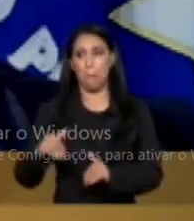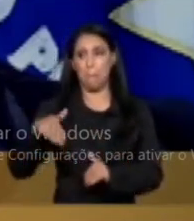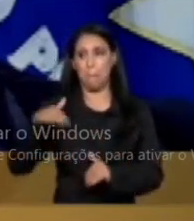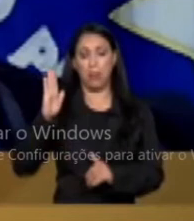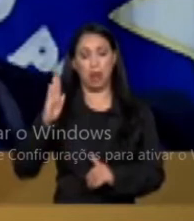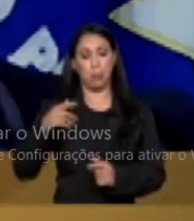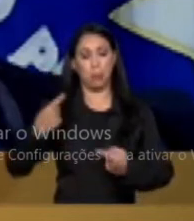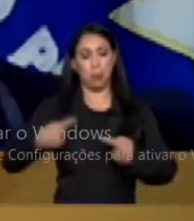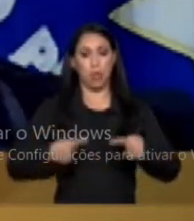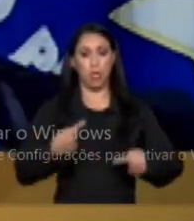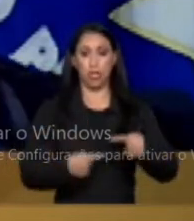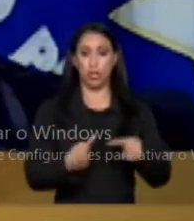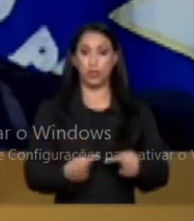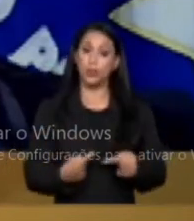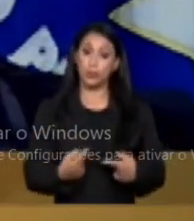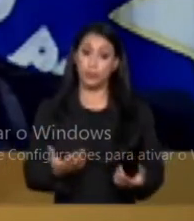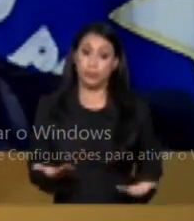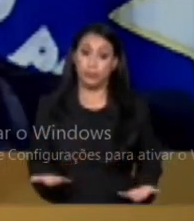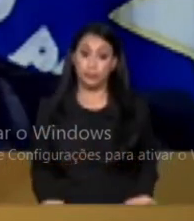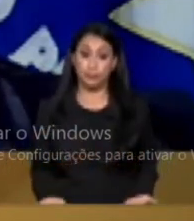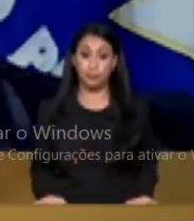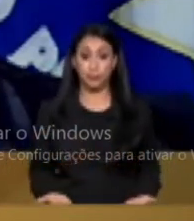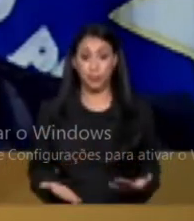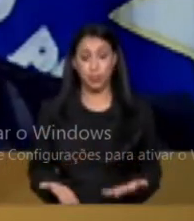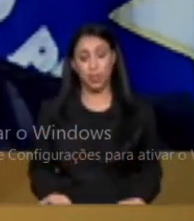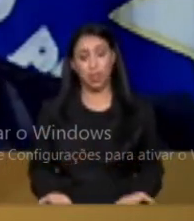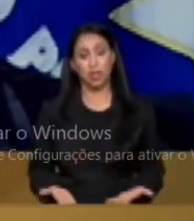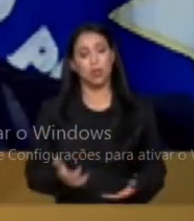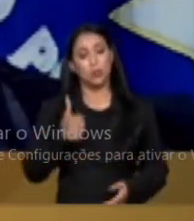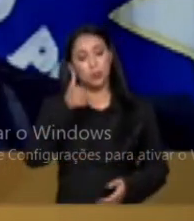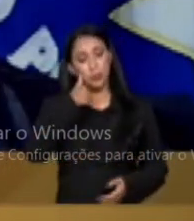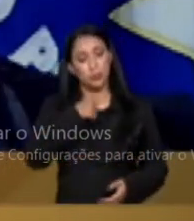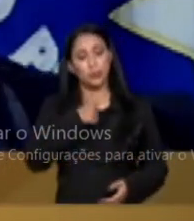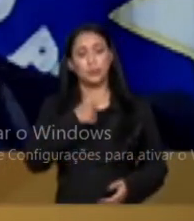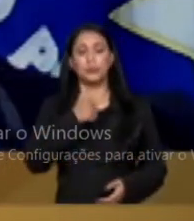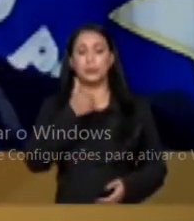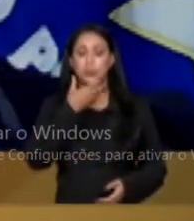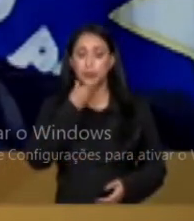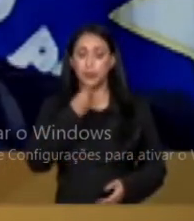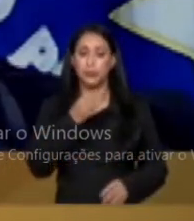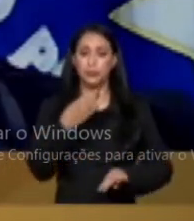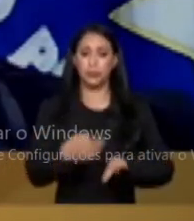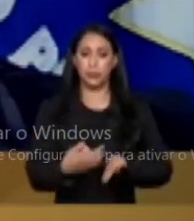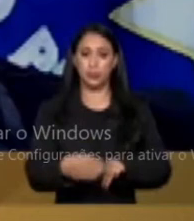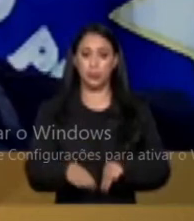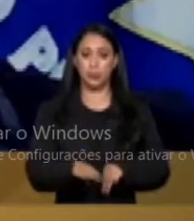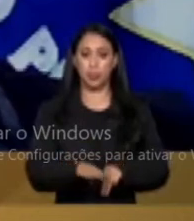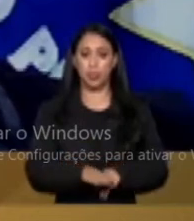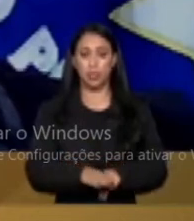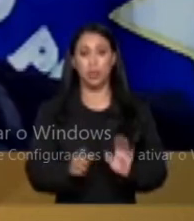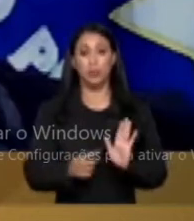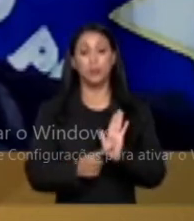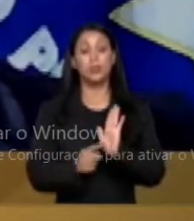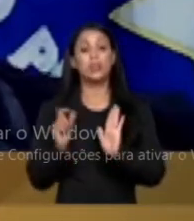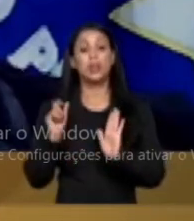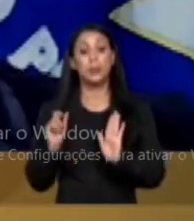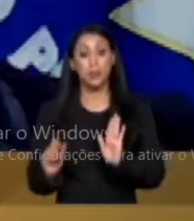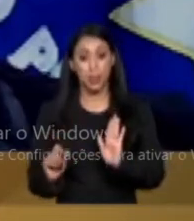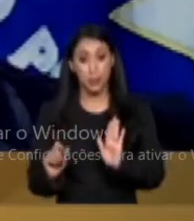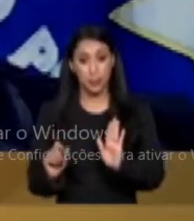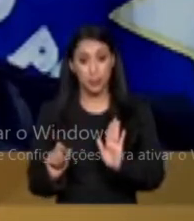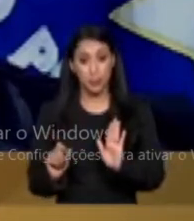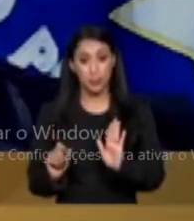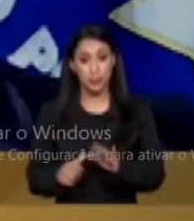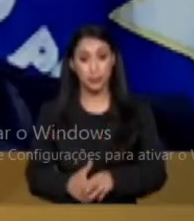do poder político. Dito isso, senhoras ministras, senhores ministros, gostaria de ressaltar